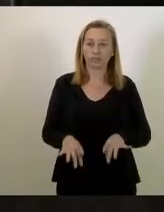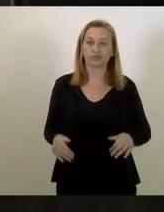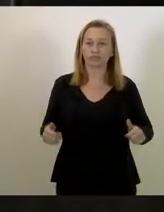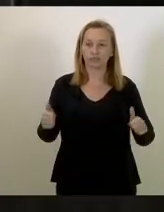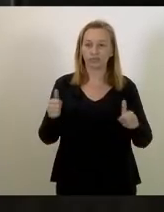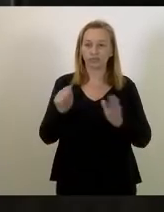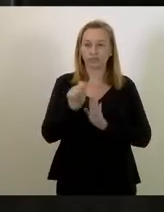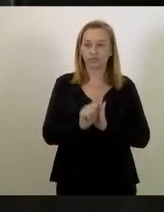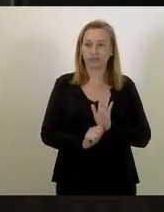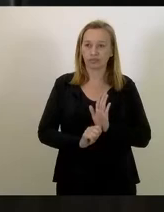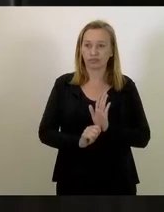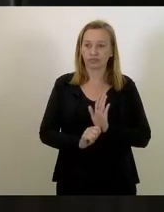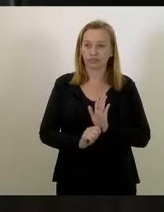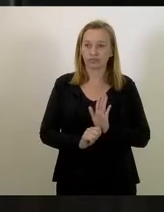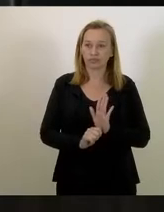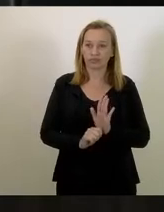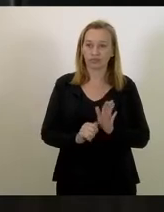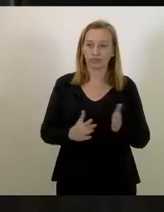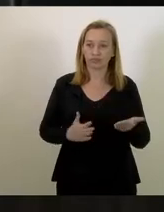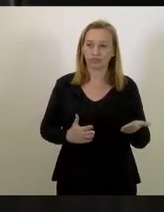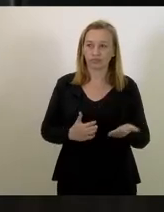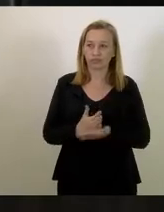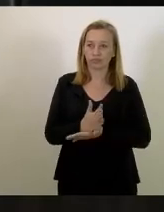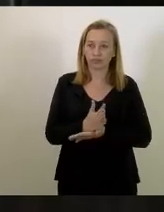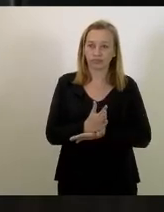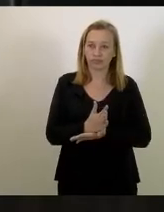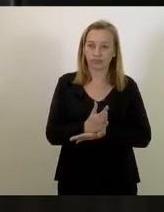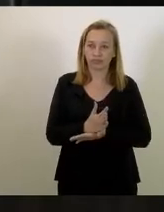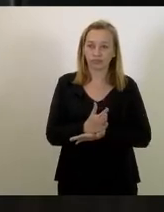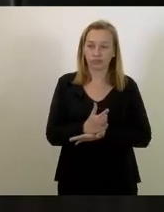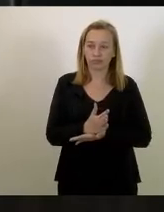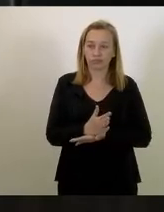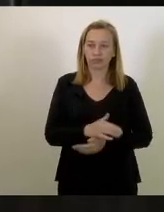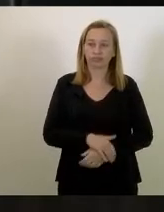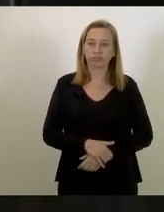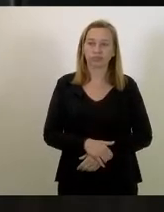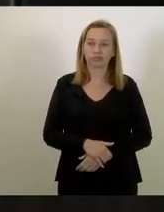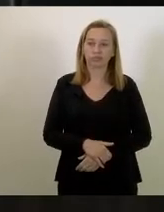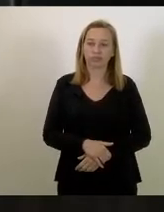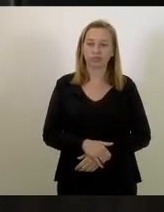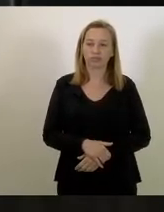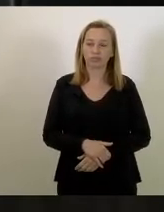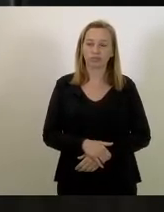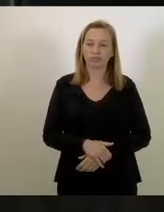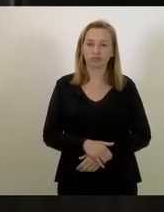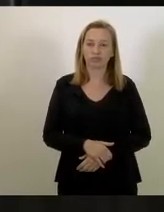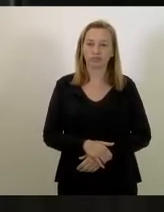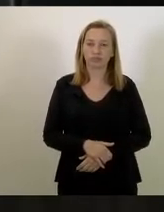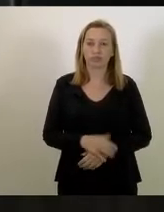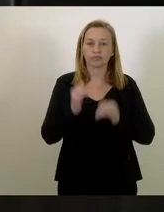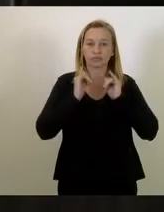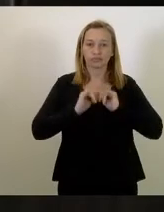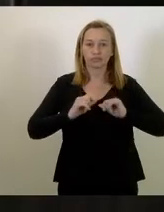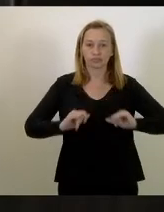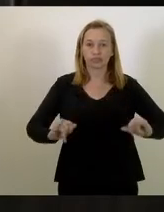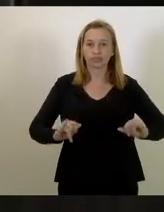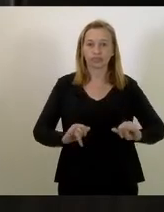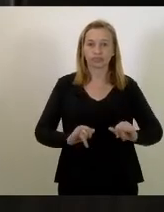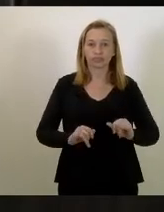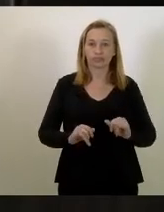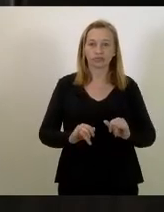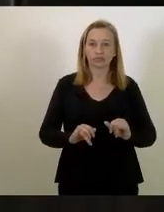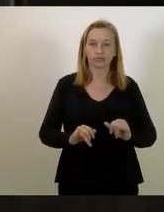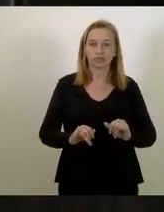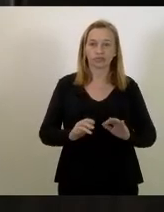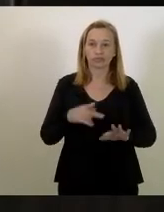de redação os senhores que aprovam permaneçam como estão aprovado vai autógrafo anuncio regime de urgência